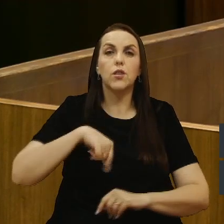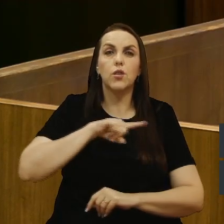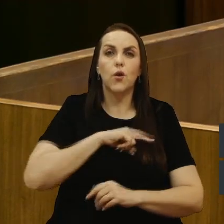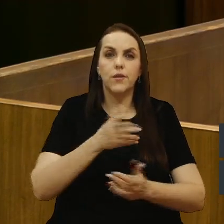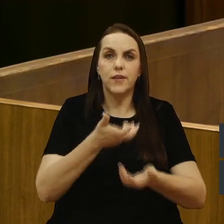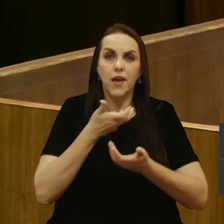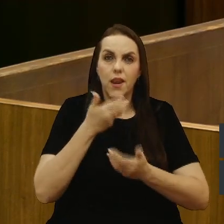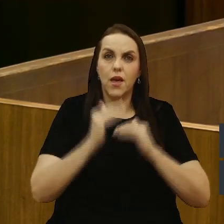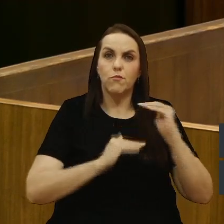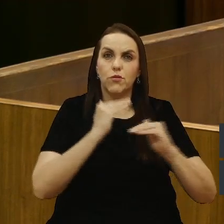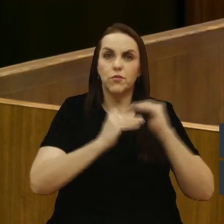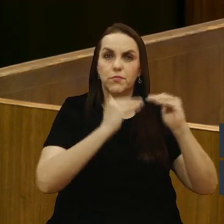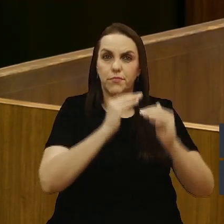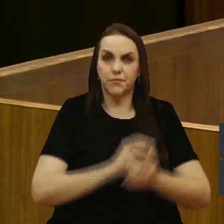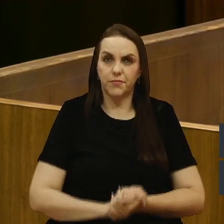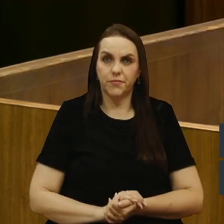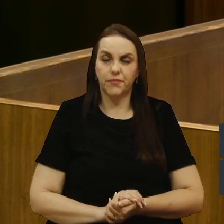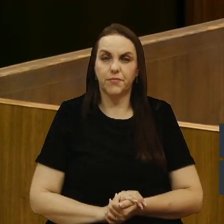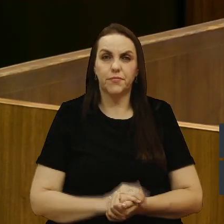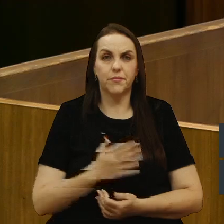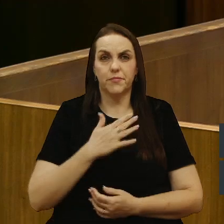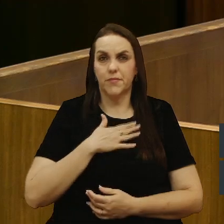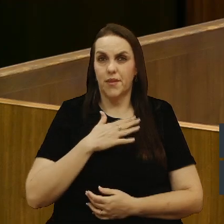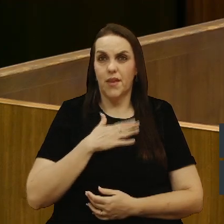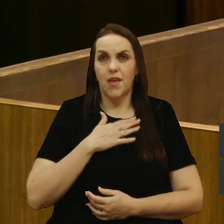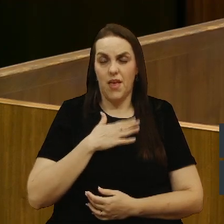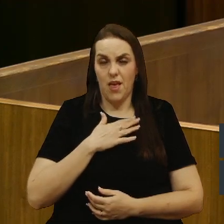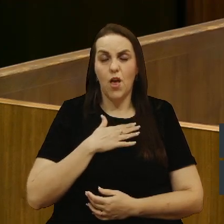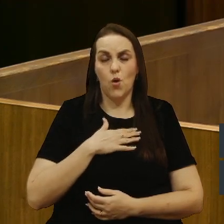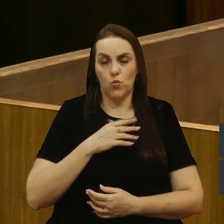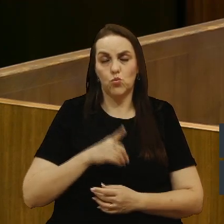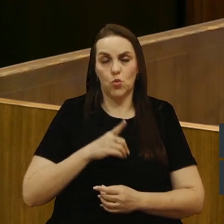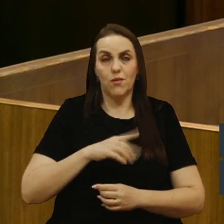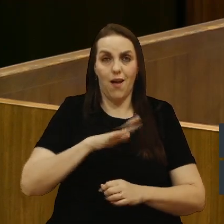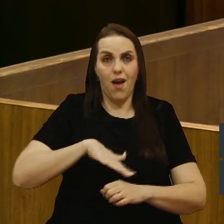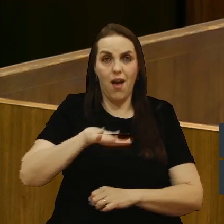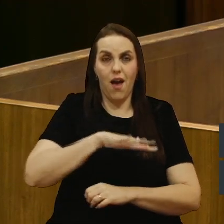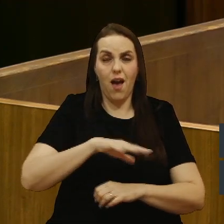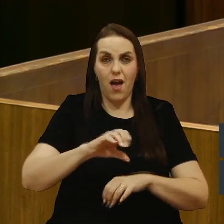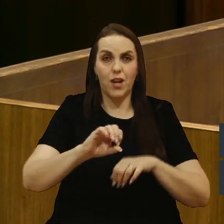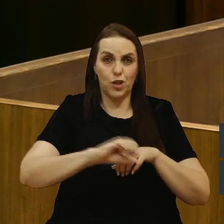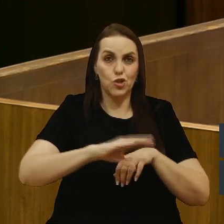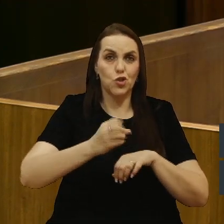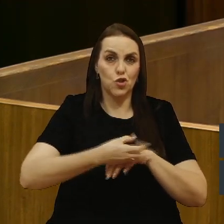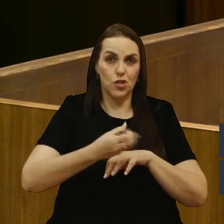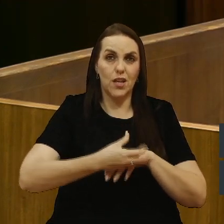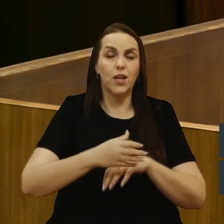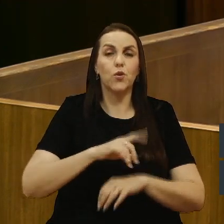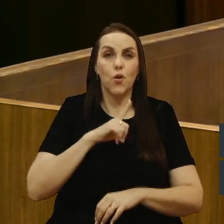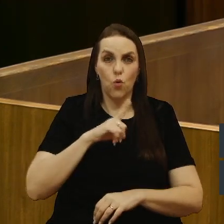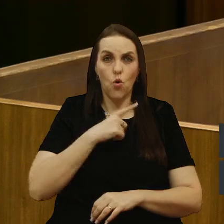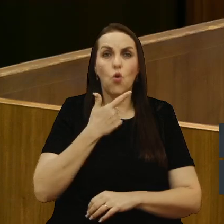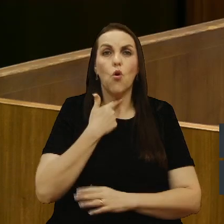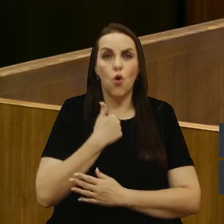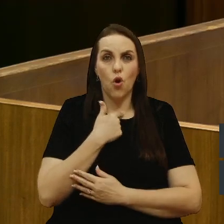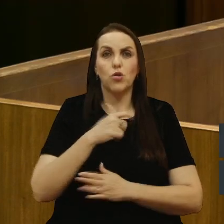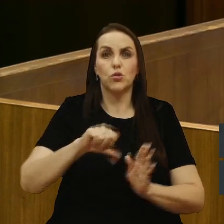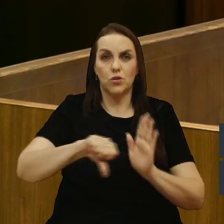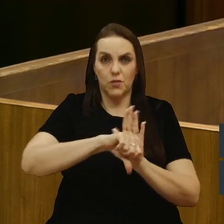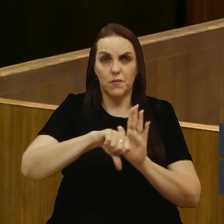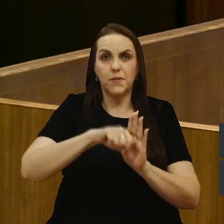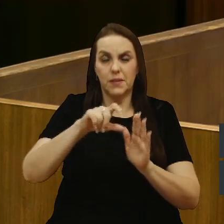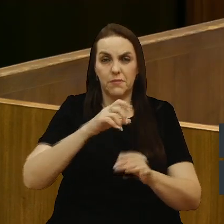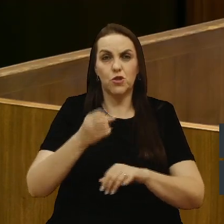construir? Eu não sou daquelas, embora eu seja do direito e gosto muito de direito penal, eu não sou daquelas